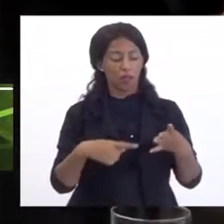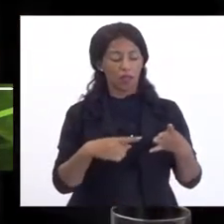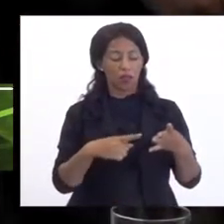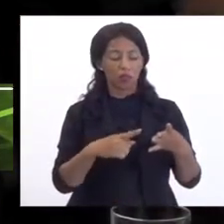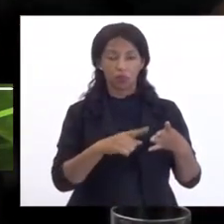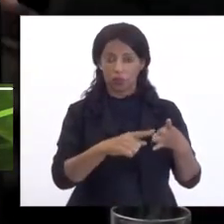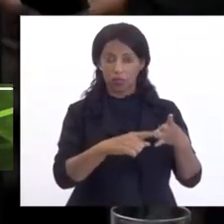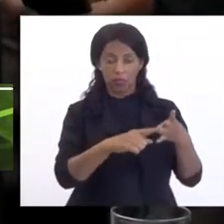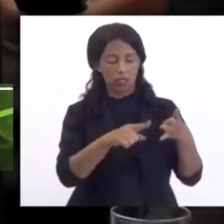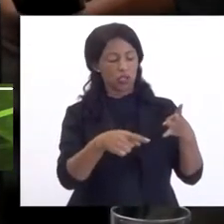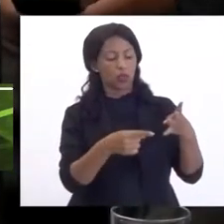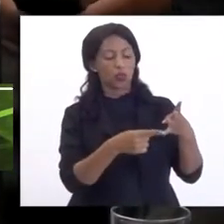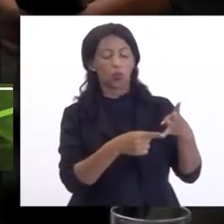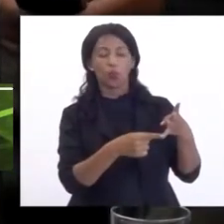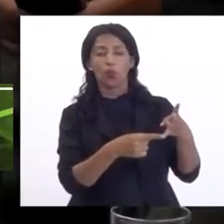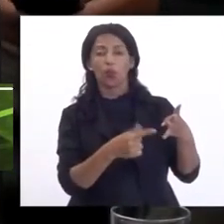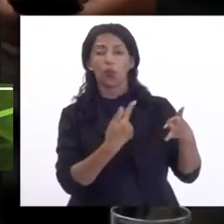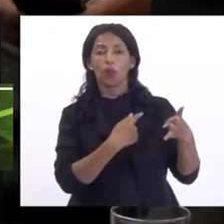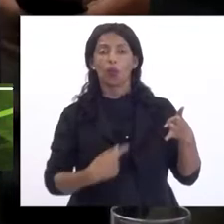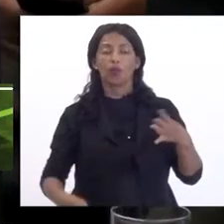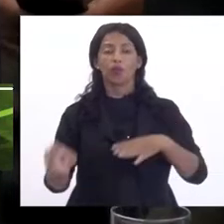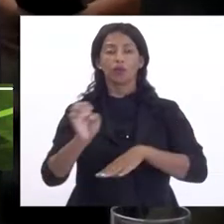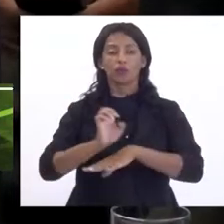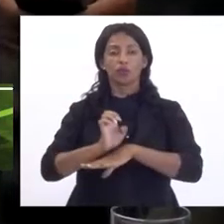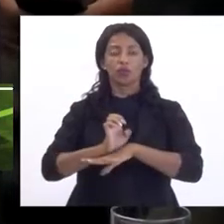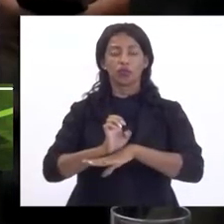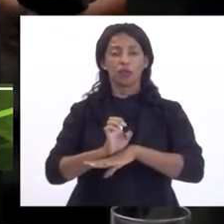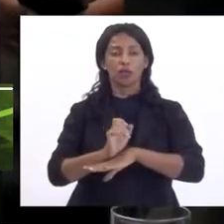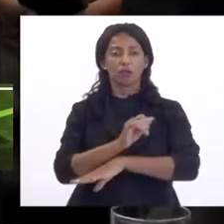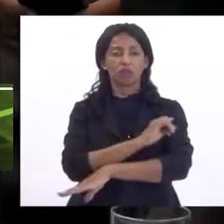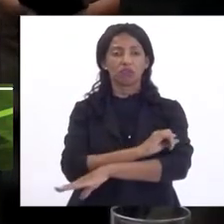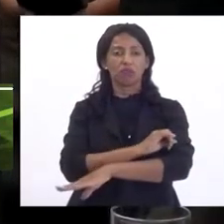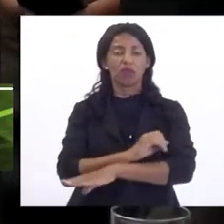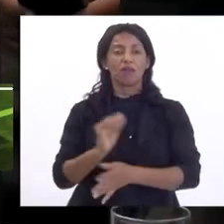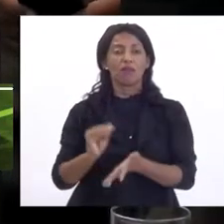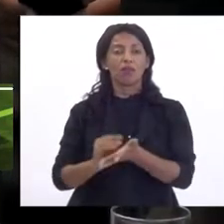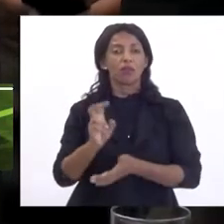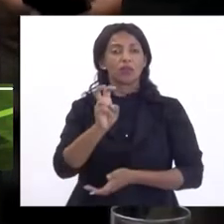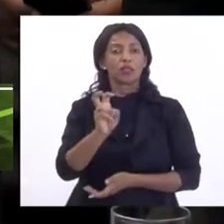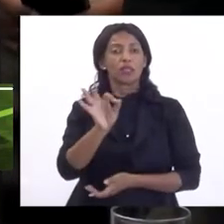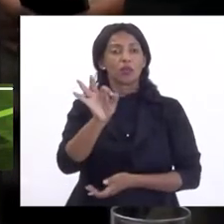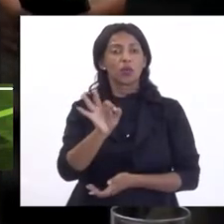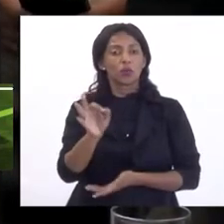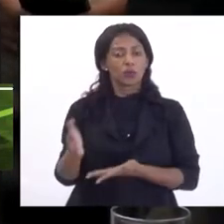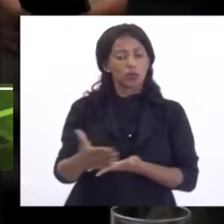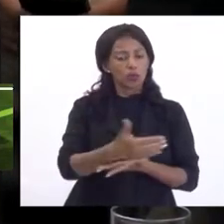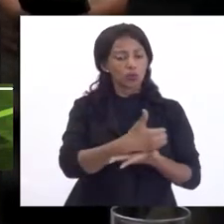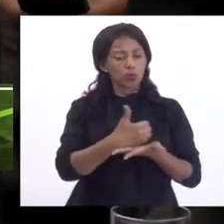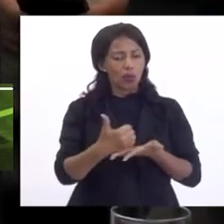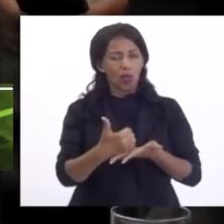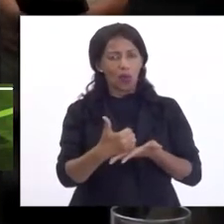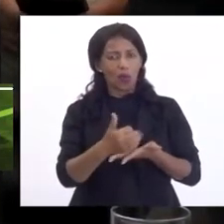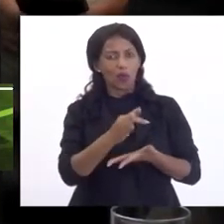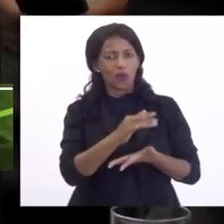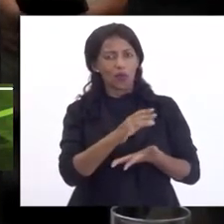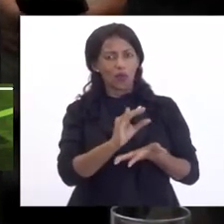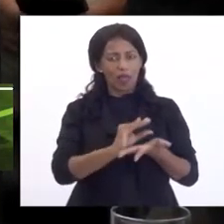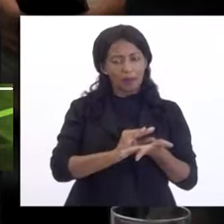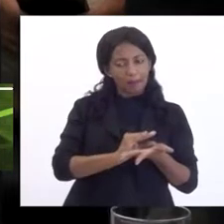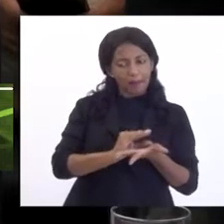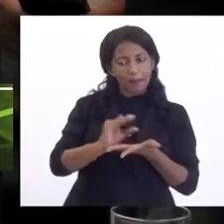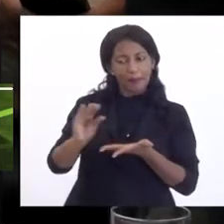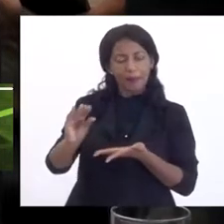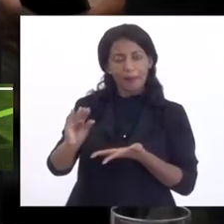Isso no item 3. No item 4, o governo do Estado do Rio de Janeiro não destinou os 5% dos recursos do FEC para serem